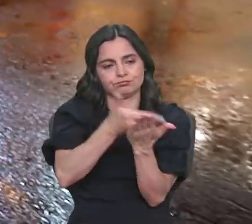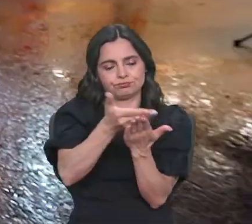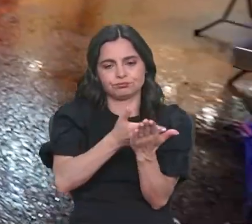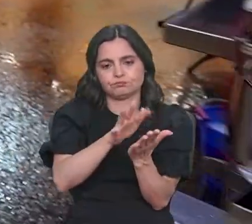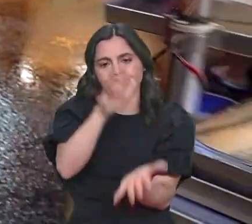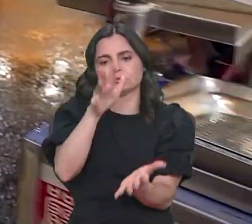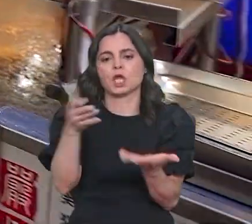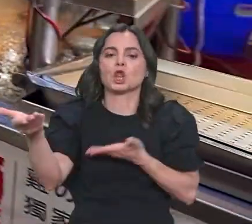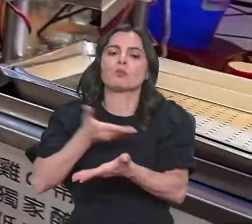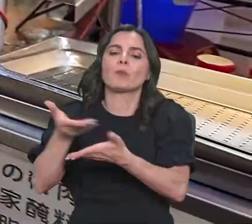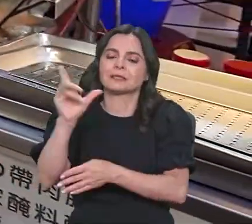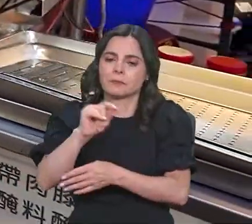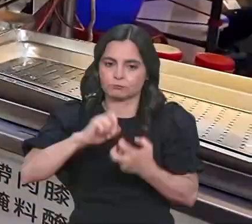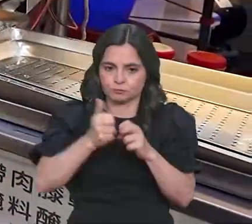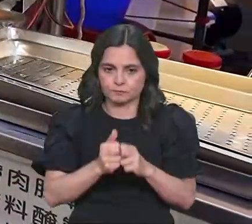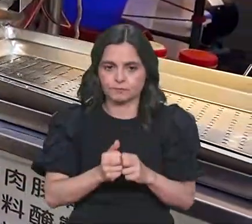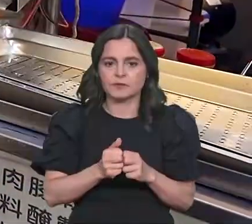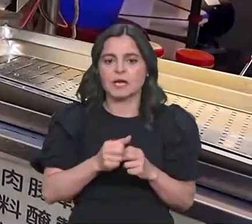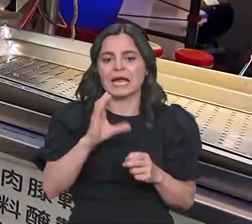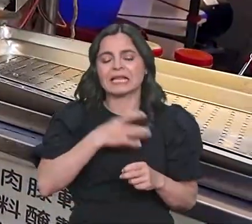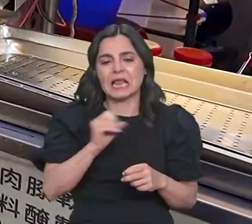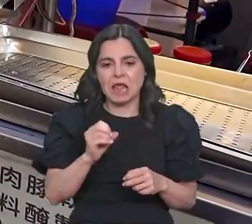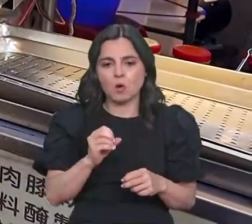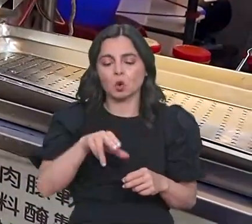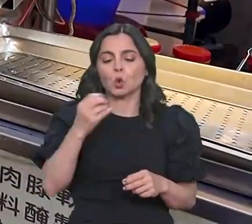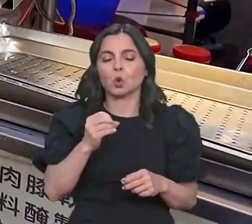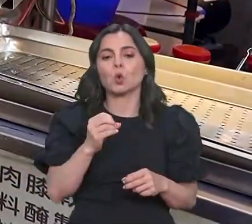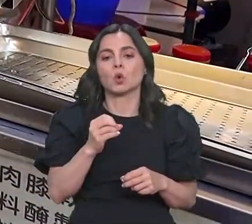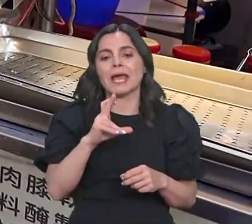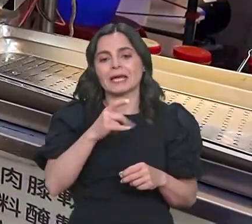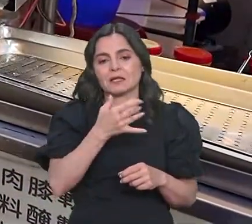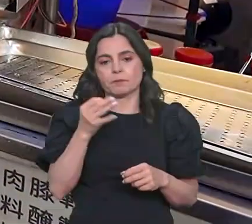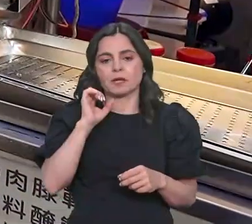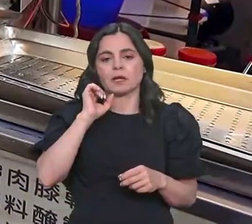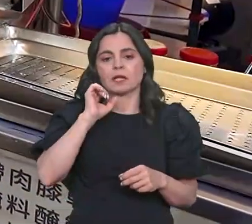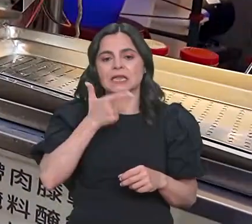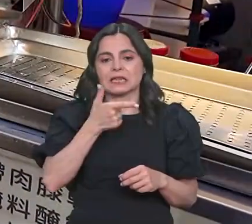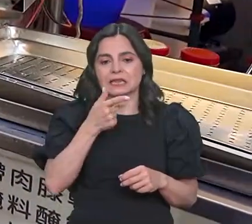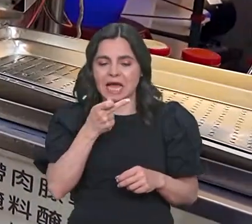e diplomáticos. Daniel Catalão e Nuno Miguel Fernandes, a RTP em Taipei, Taiwan.